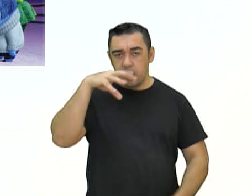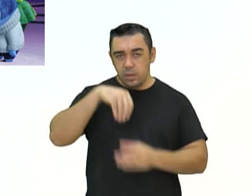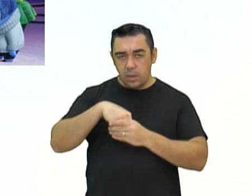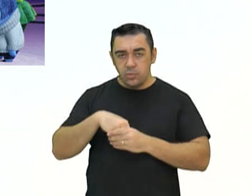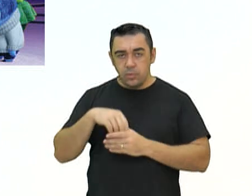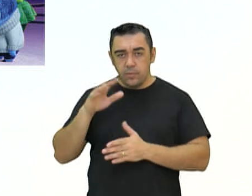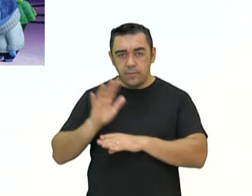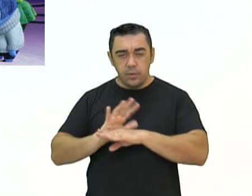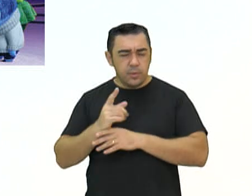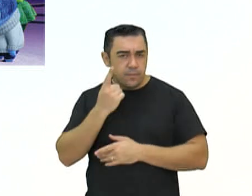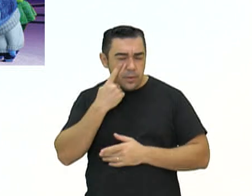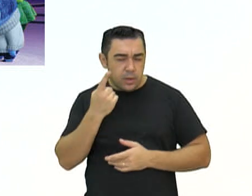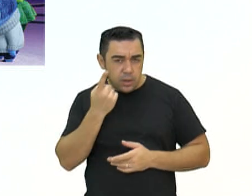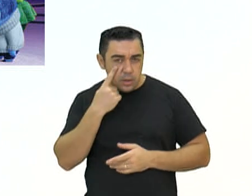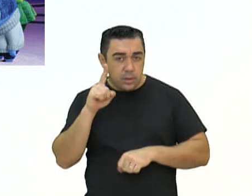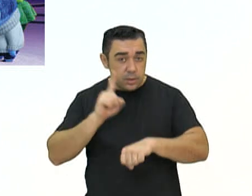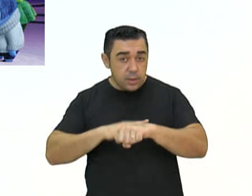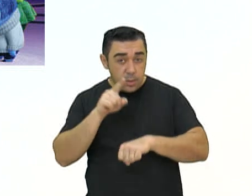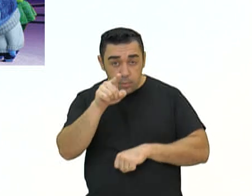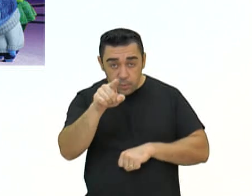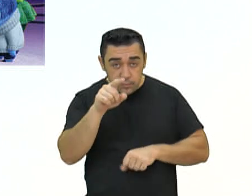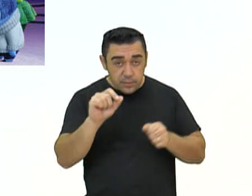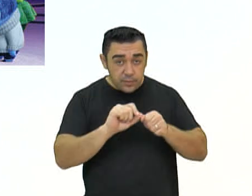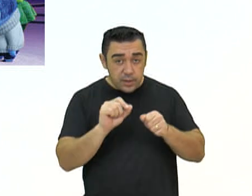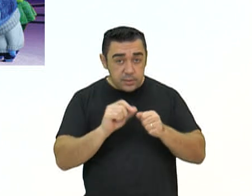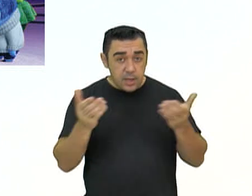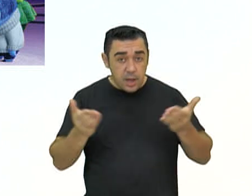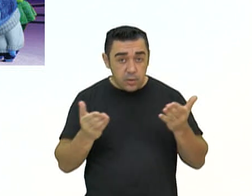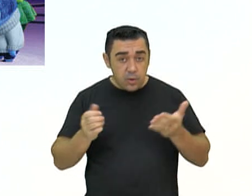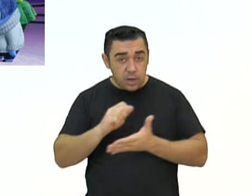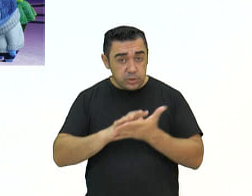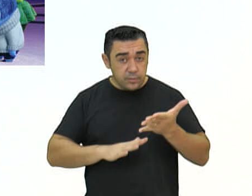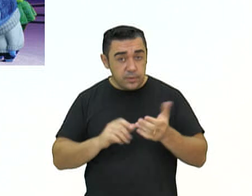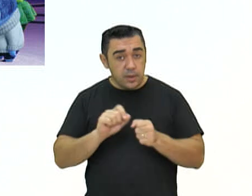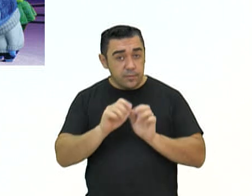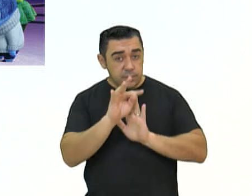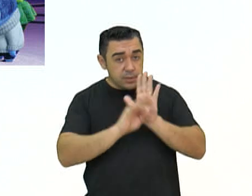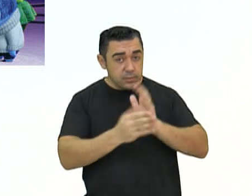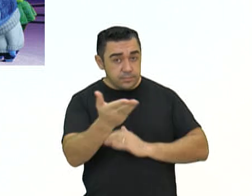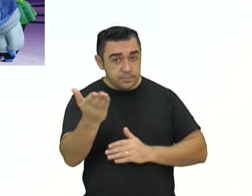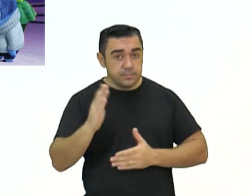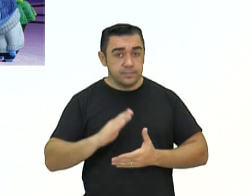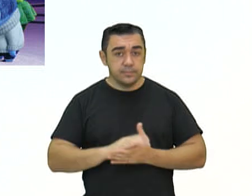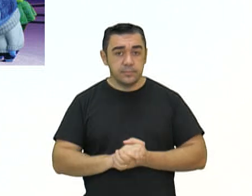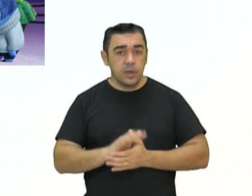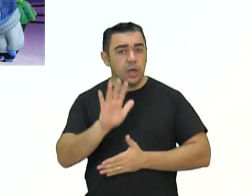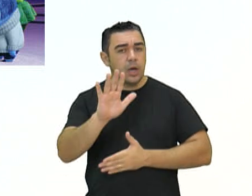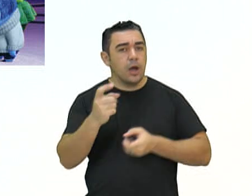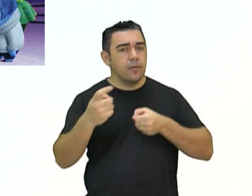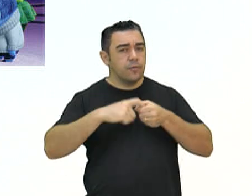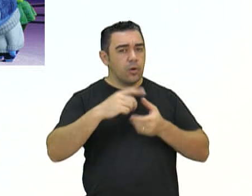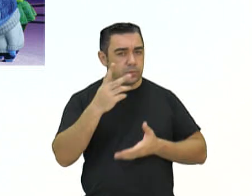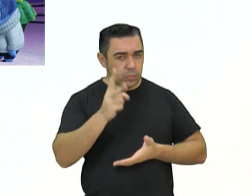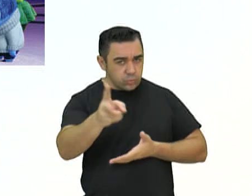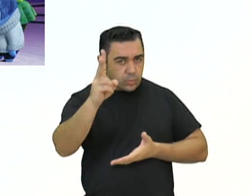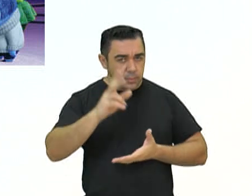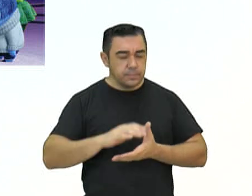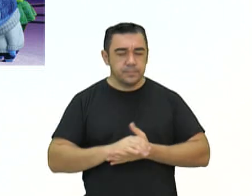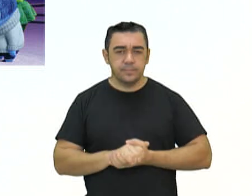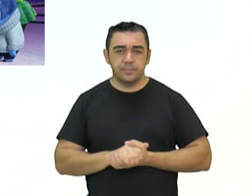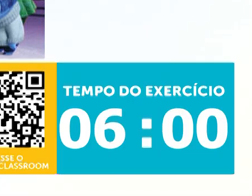filme. Tá? Então, um tempo aí para vocês fazerem mais essa atividade de produção textual. E a gente volta na sequência.